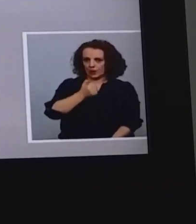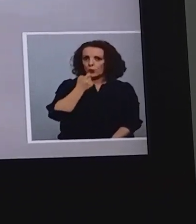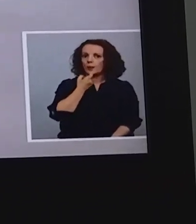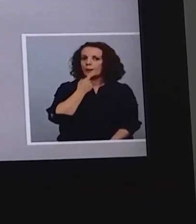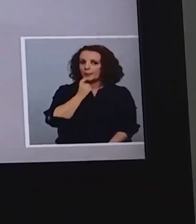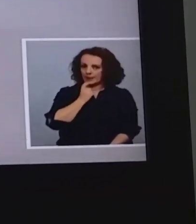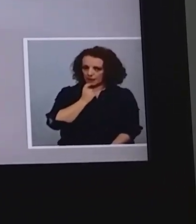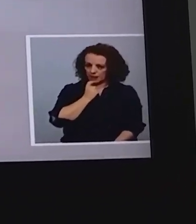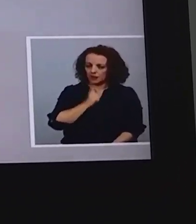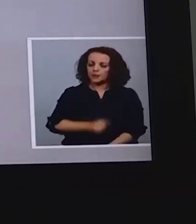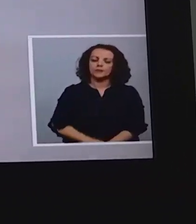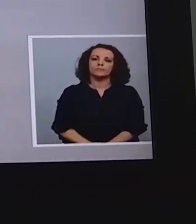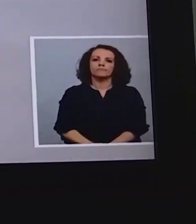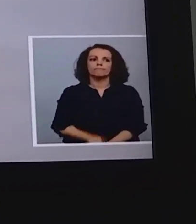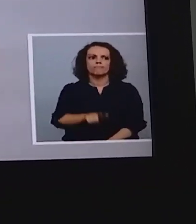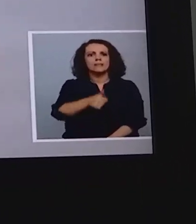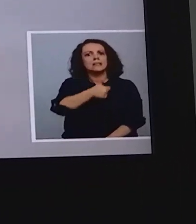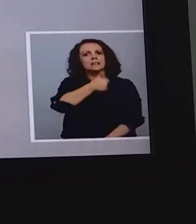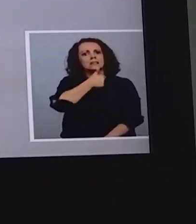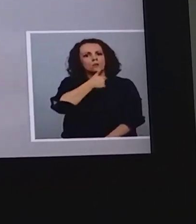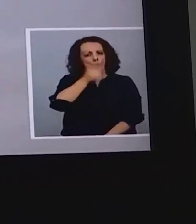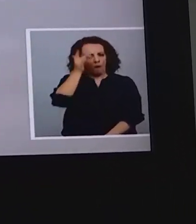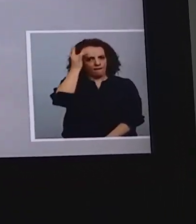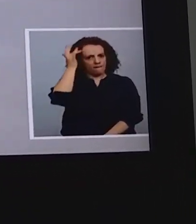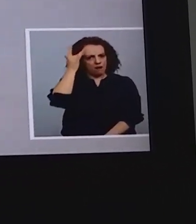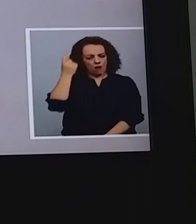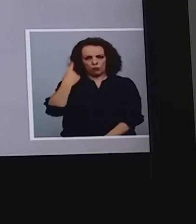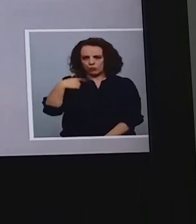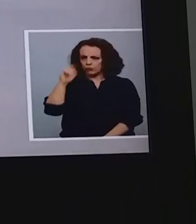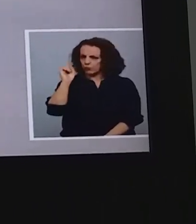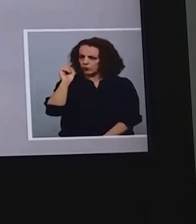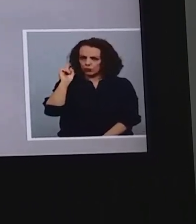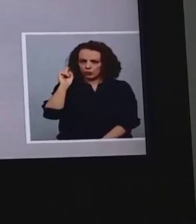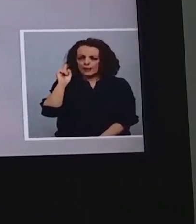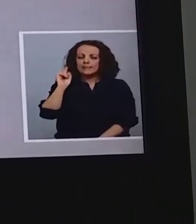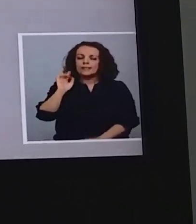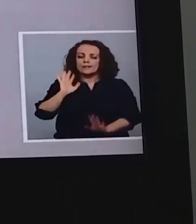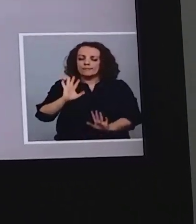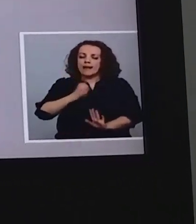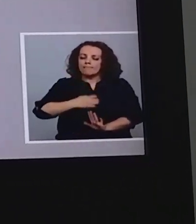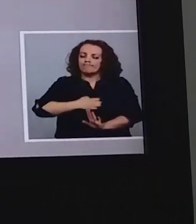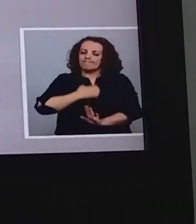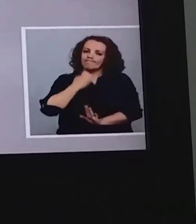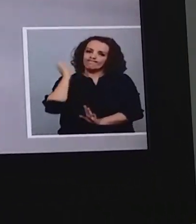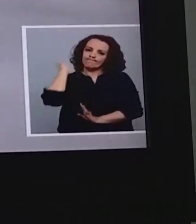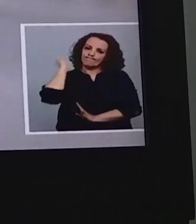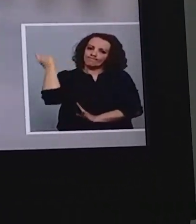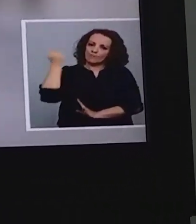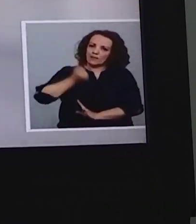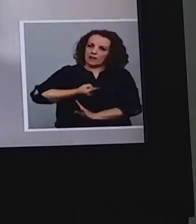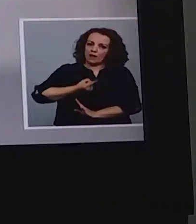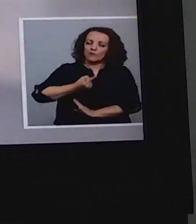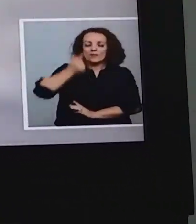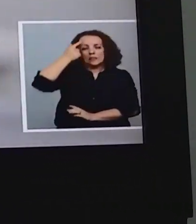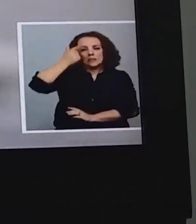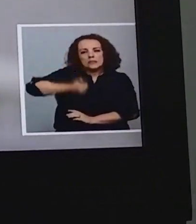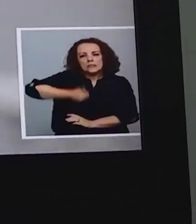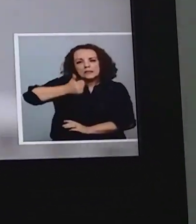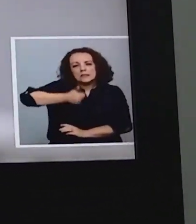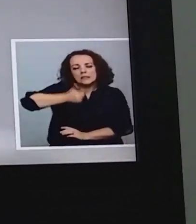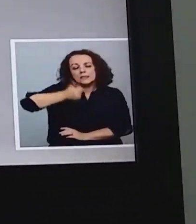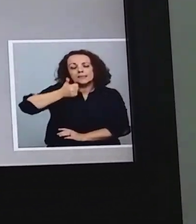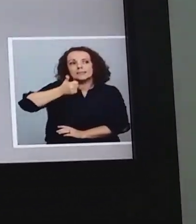decisão fácil, mas era uma decisão que se impunha pelo bem comum, pelo bem maior,